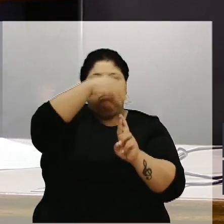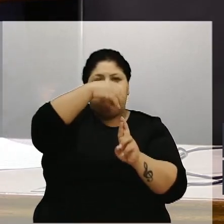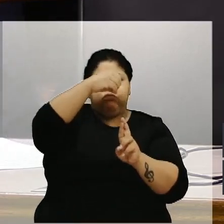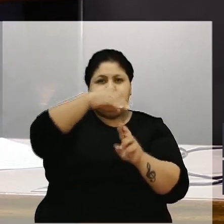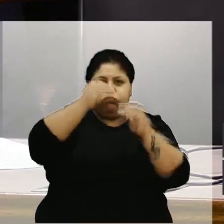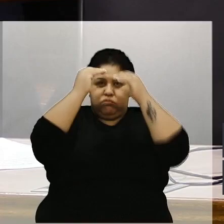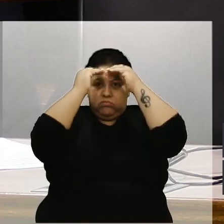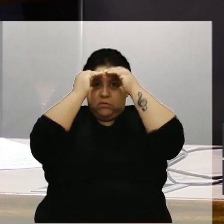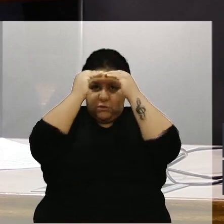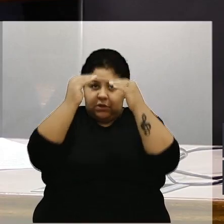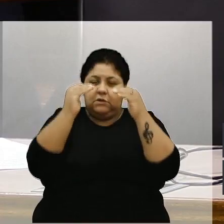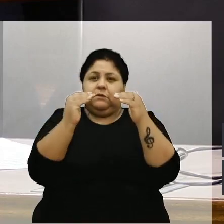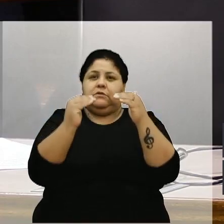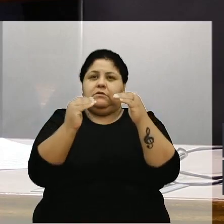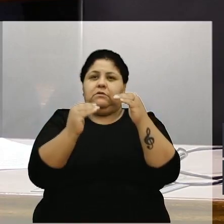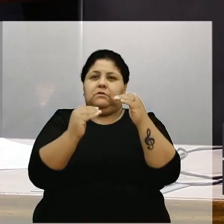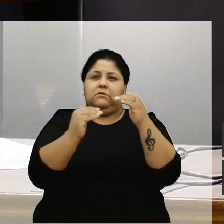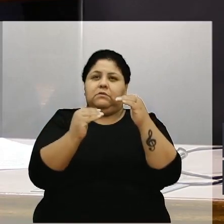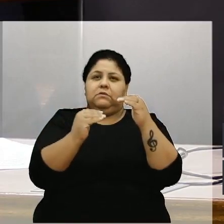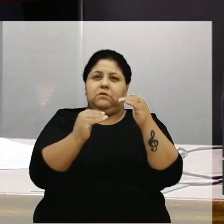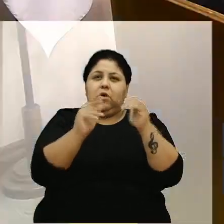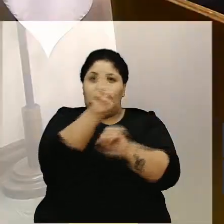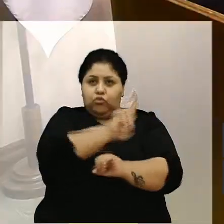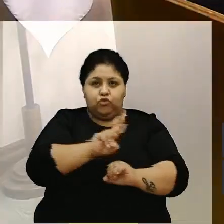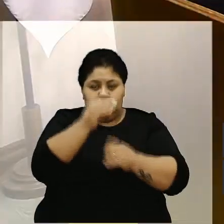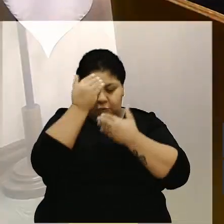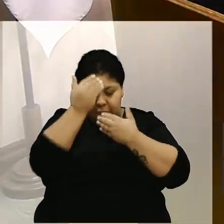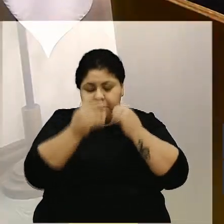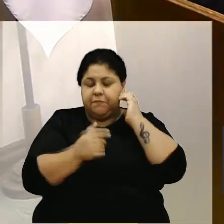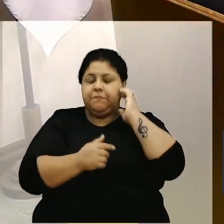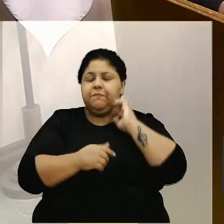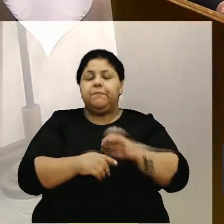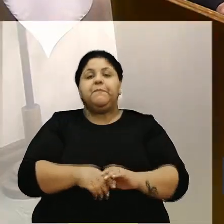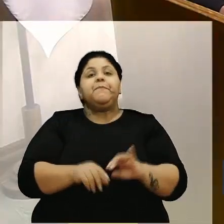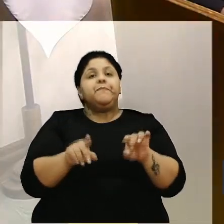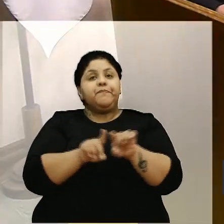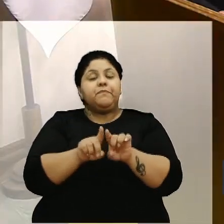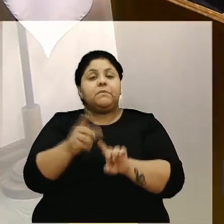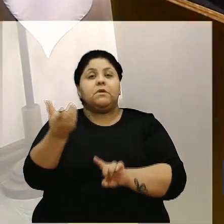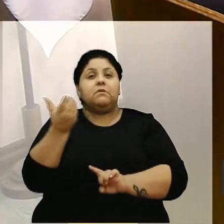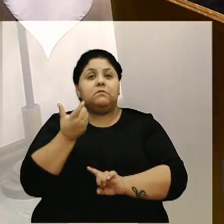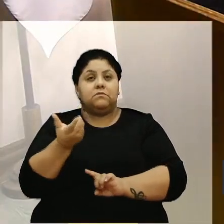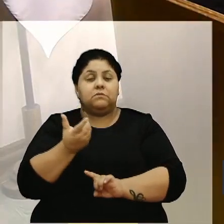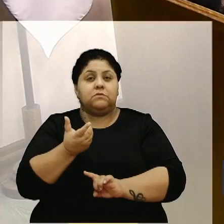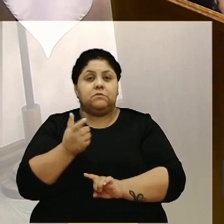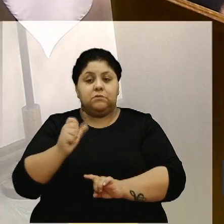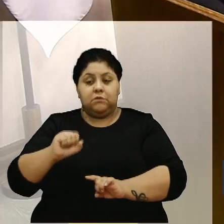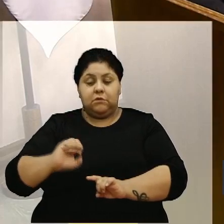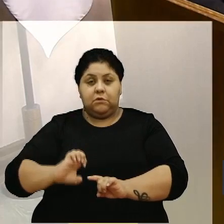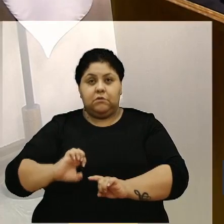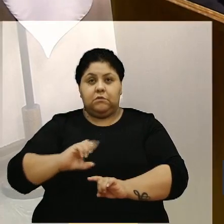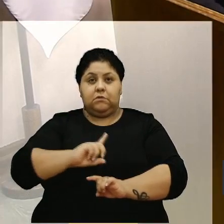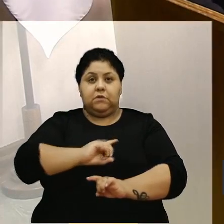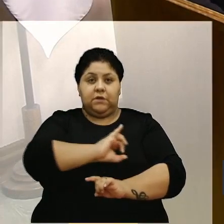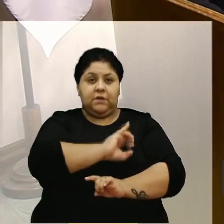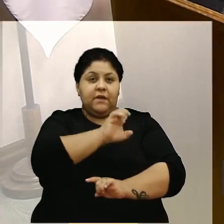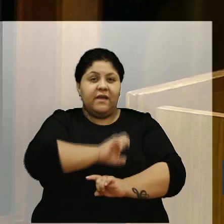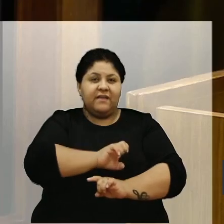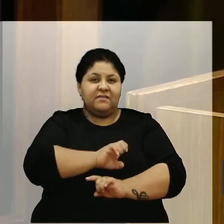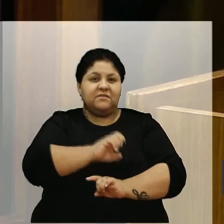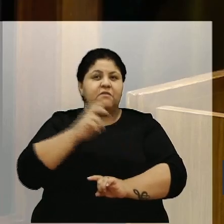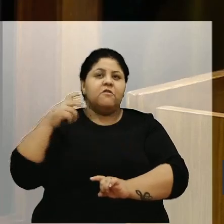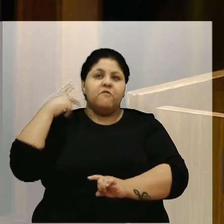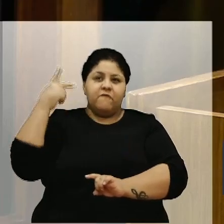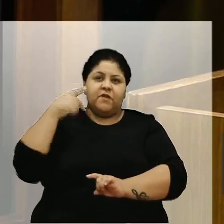cumpra com seus deveres com os seus consumidores. Obrigado. Também quero ilustrar, então, o Ed Carlos, vereador dessa casa, um